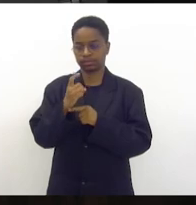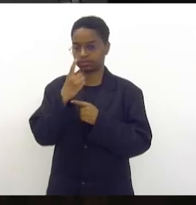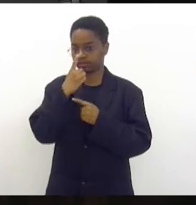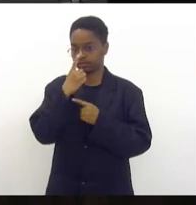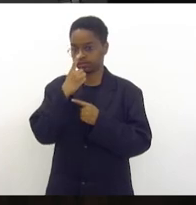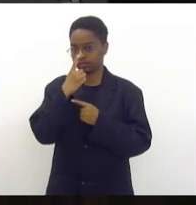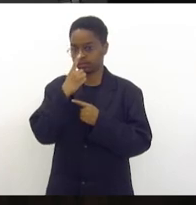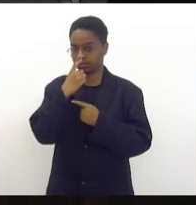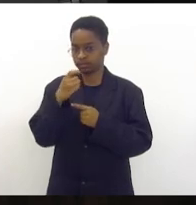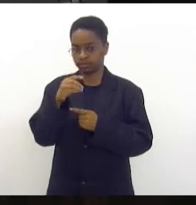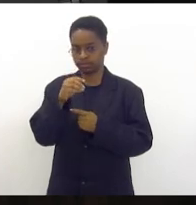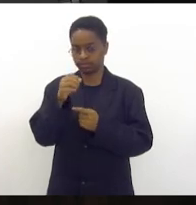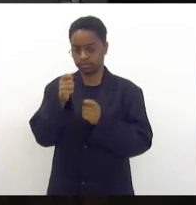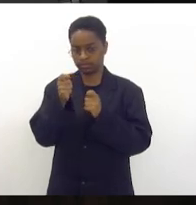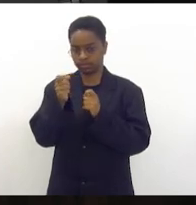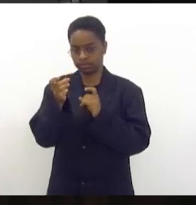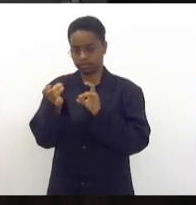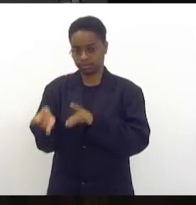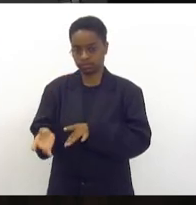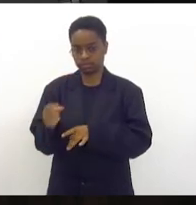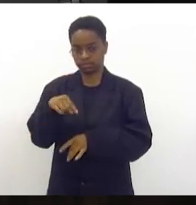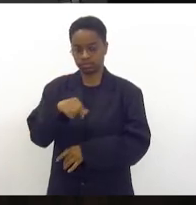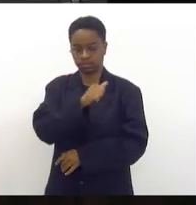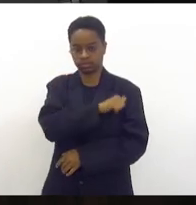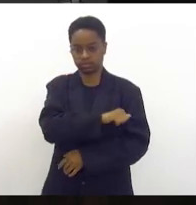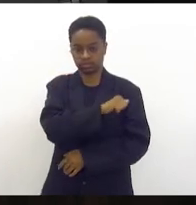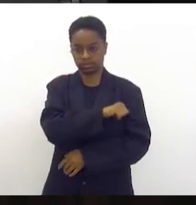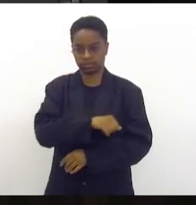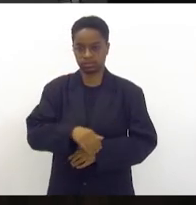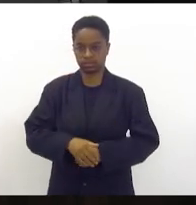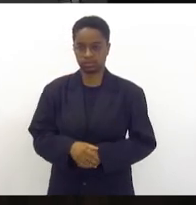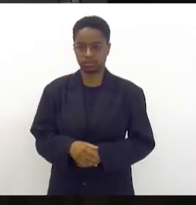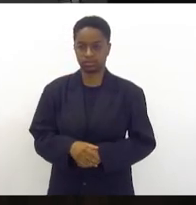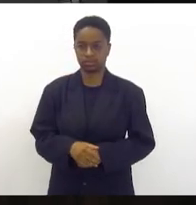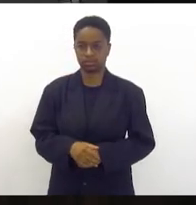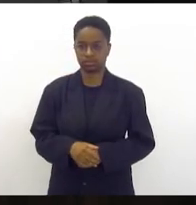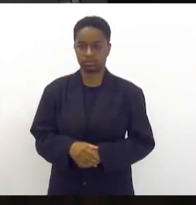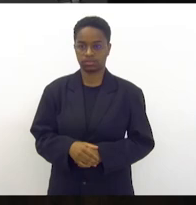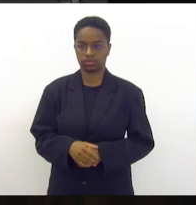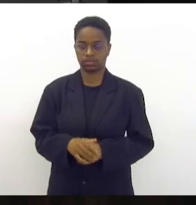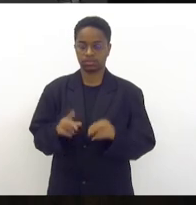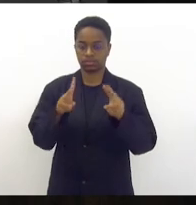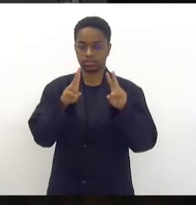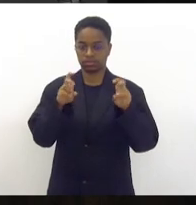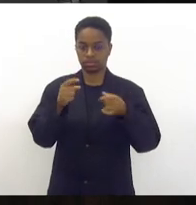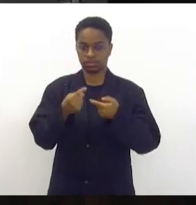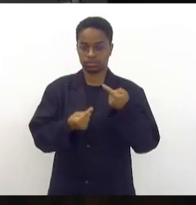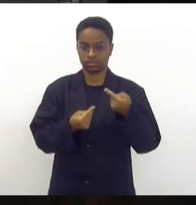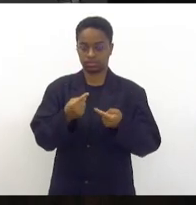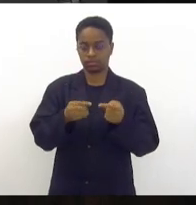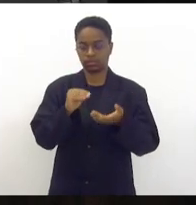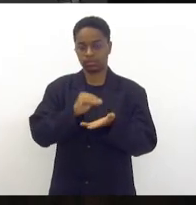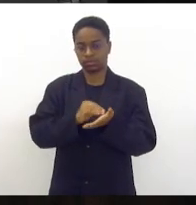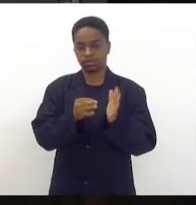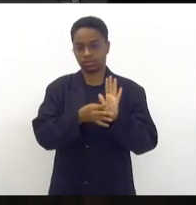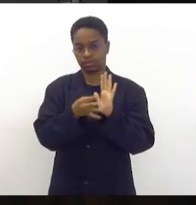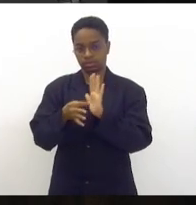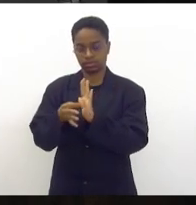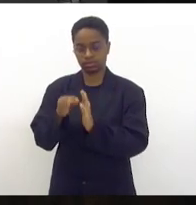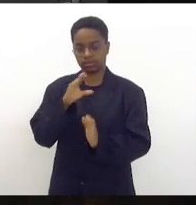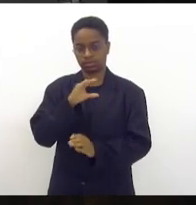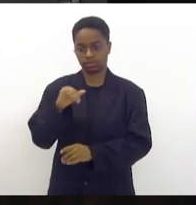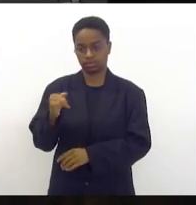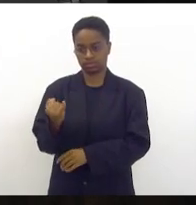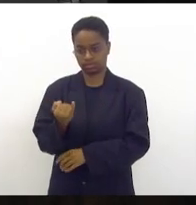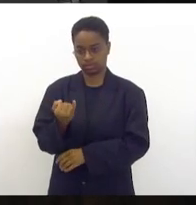do Estado do Rio de Janeiro, procede na forma que menciona, pendente parecer das Comissões de Constituição e